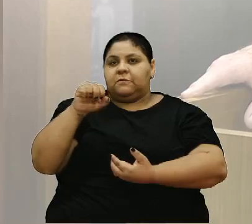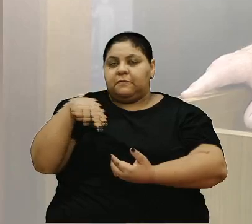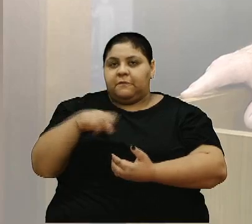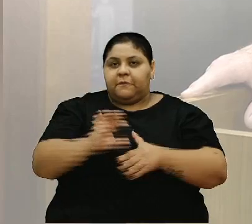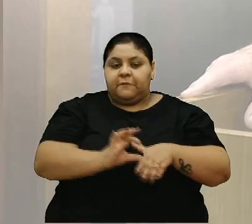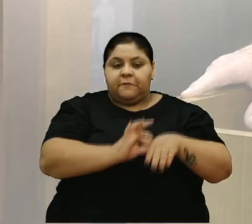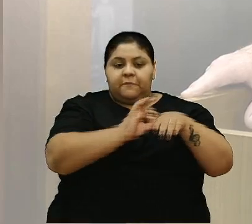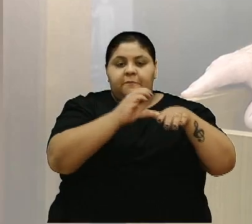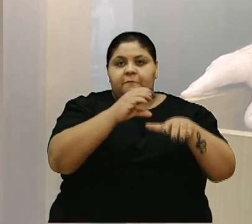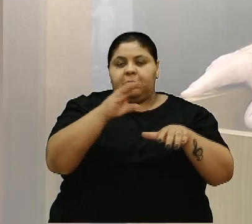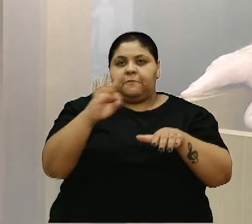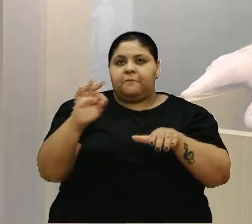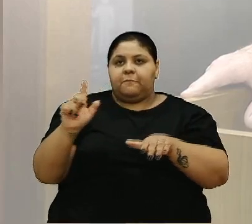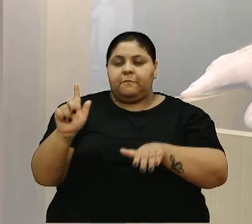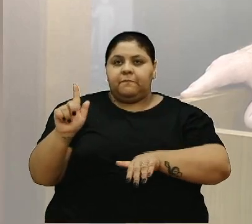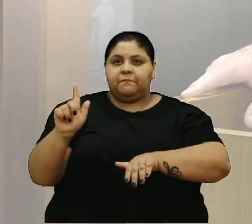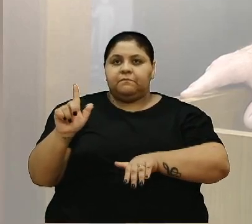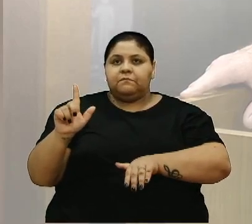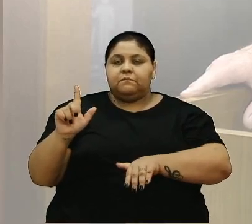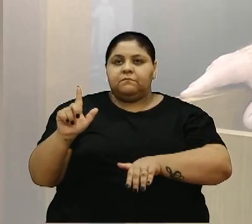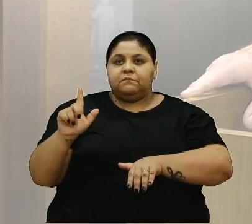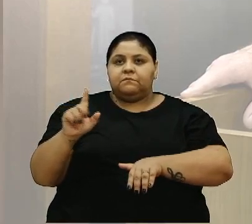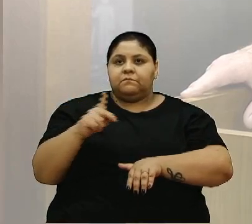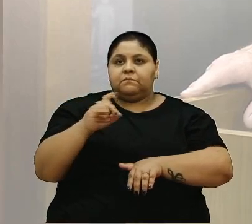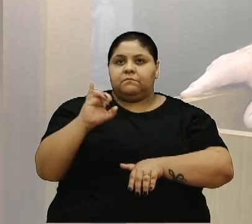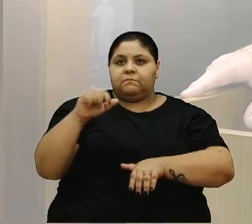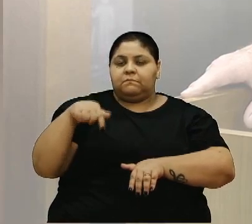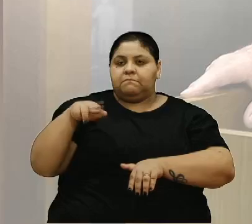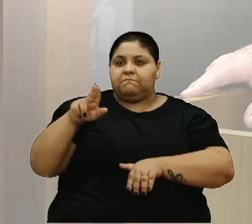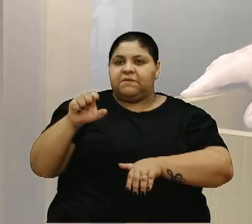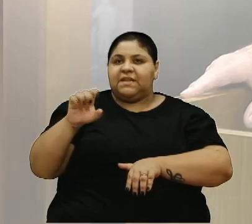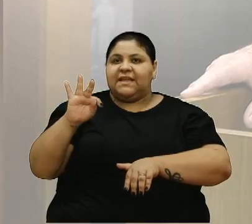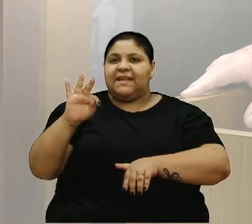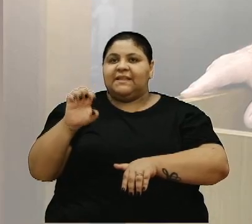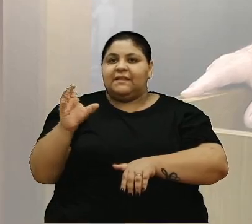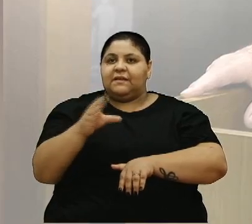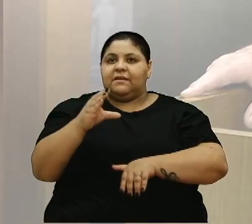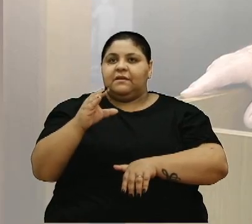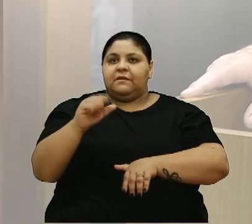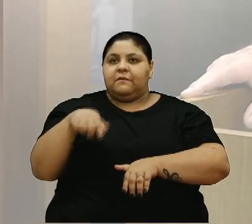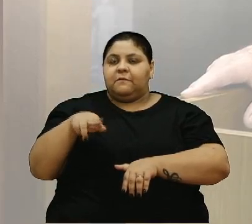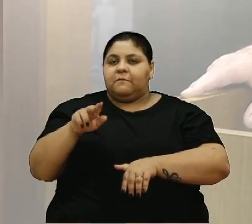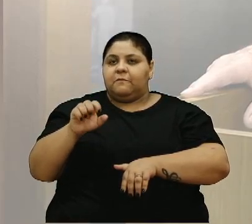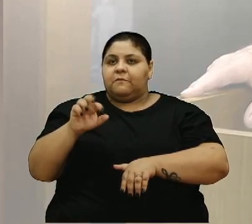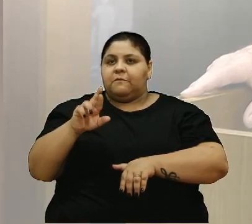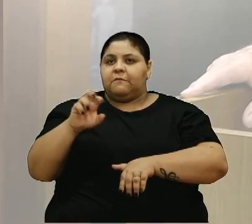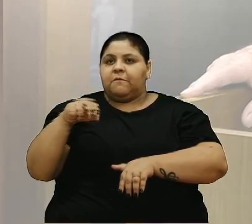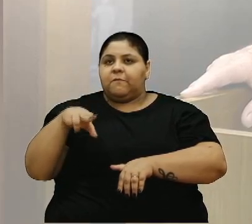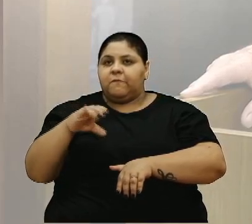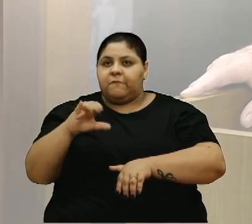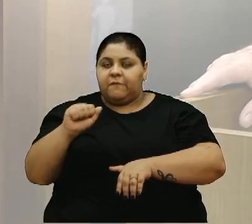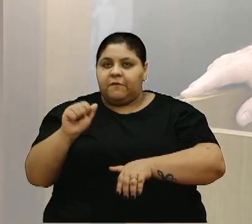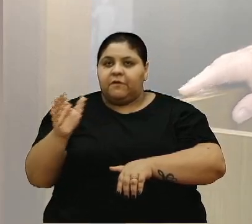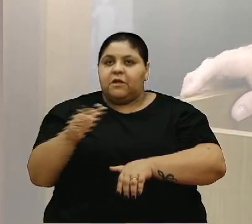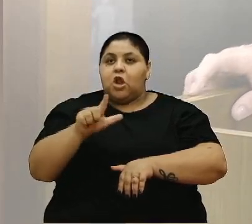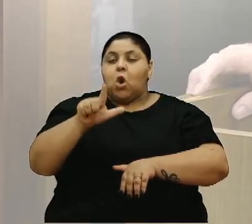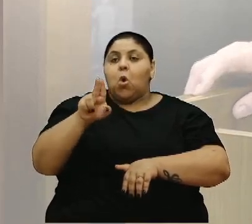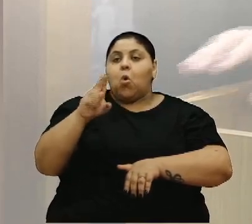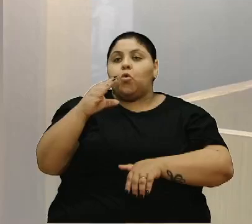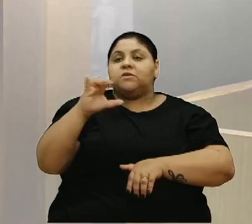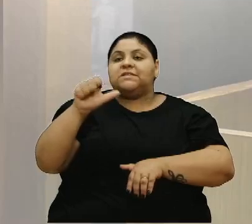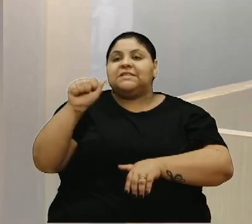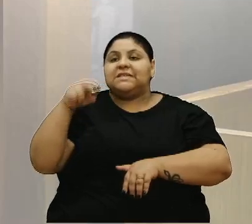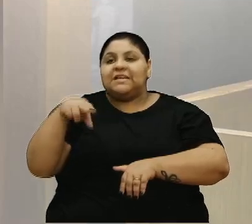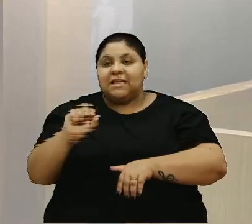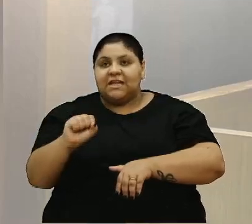do CTG Piquete da Querência, o Luciano Silvestrin, e